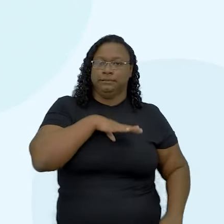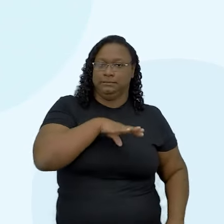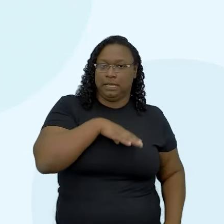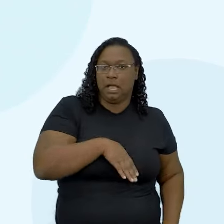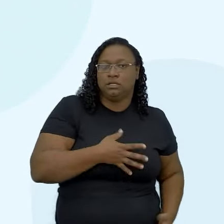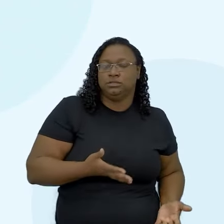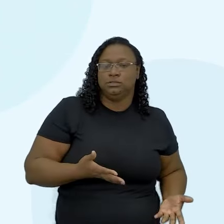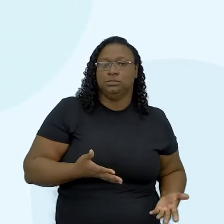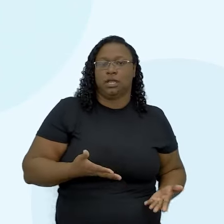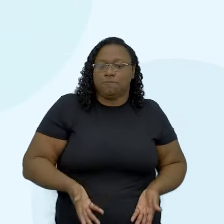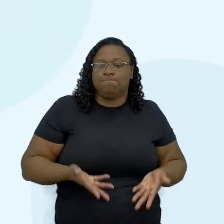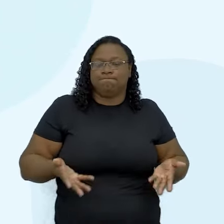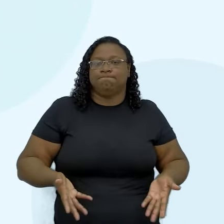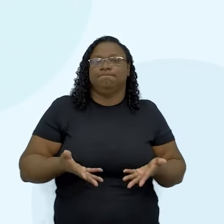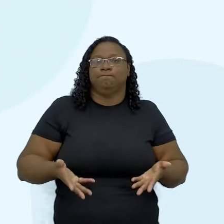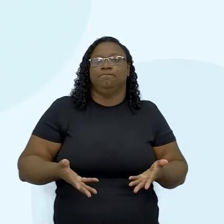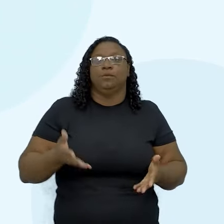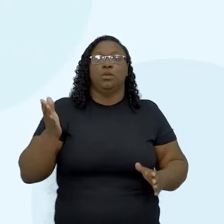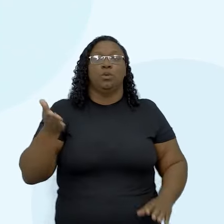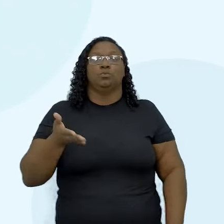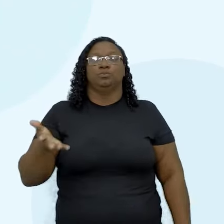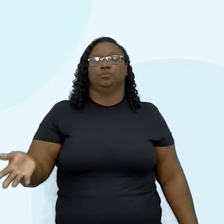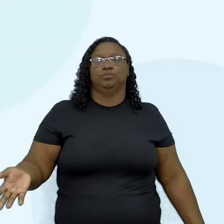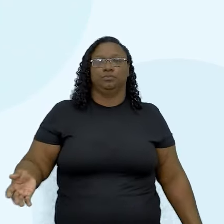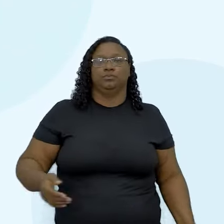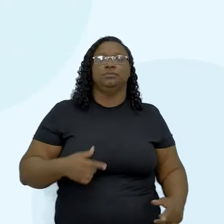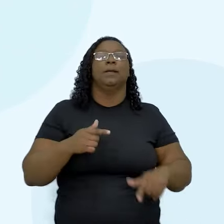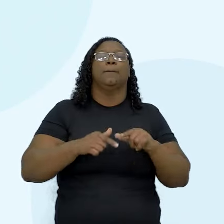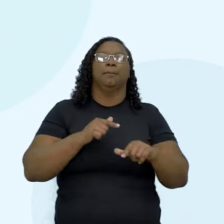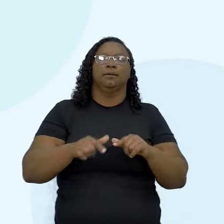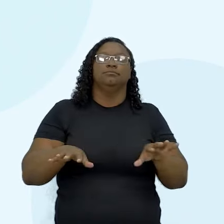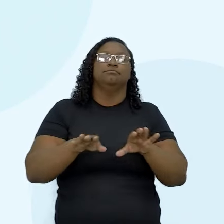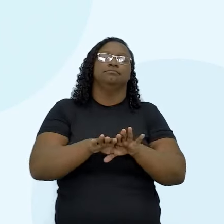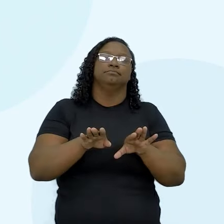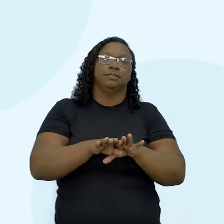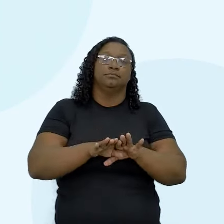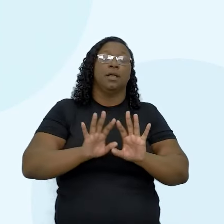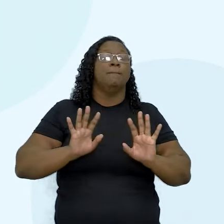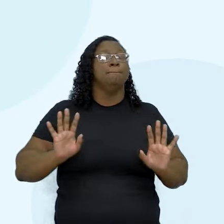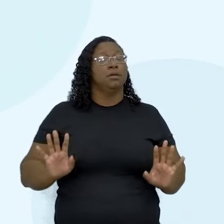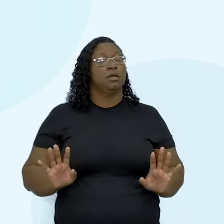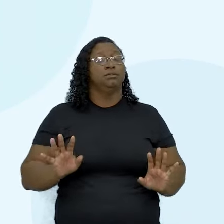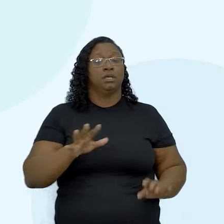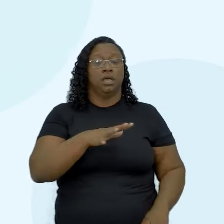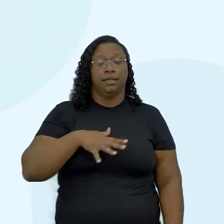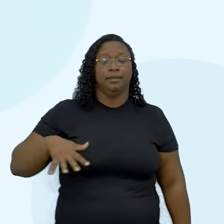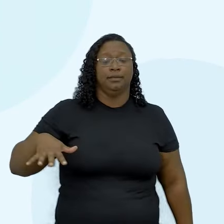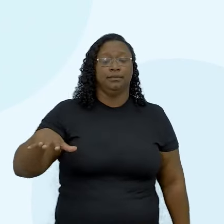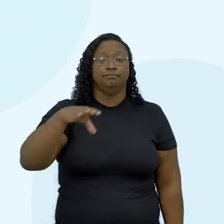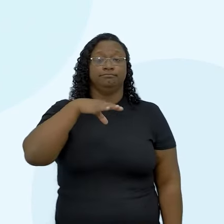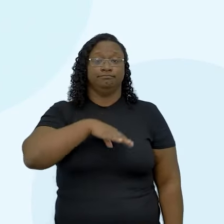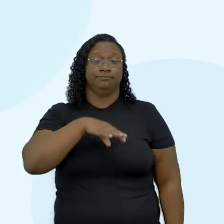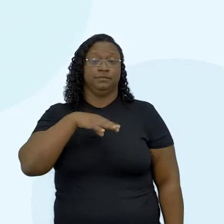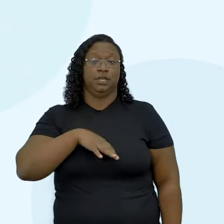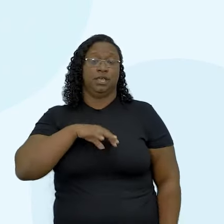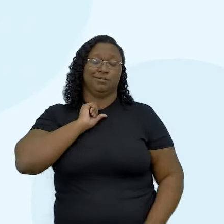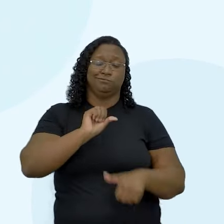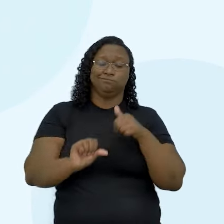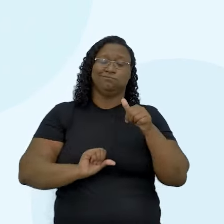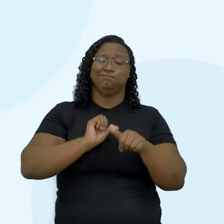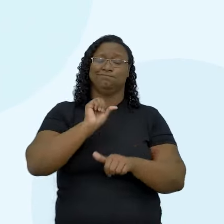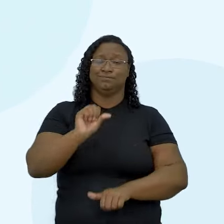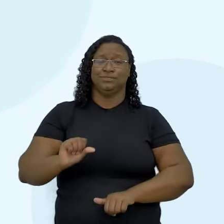seu aproveitamento atual ou potencial no processo de trabalho. Porém, a civilização tem se transformado em seu oposto, em